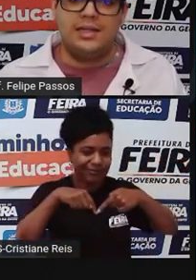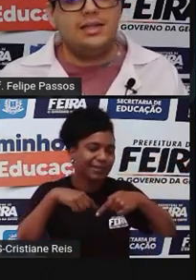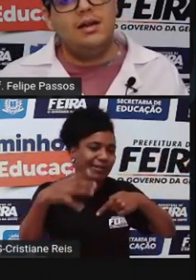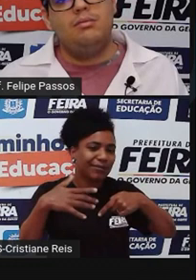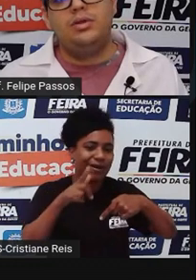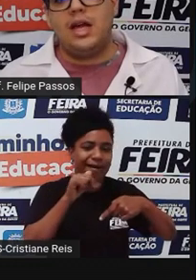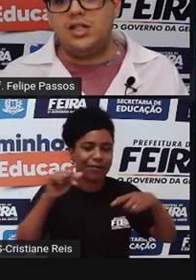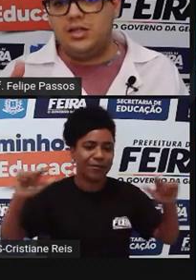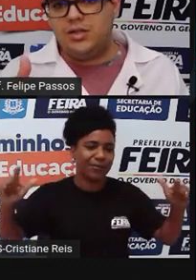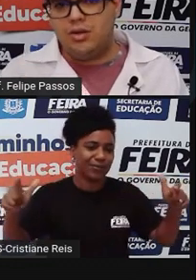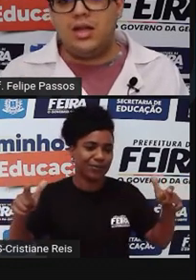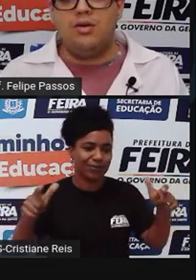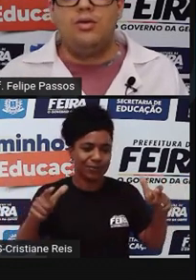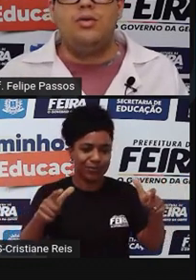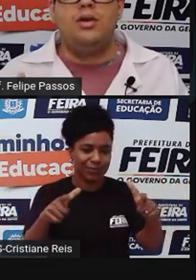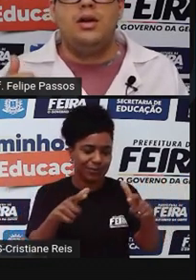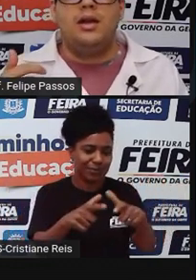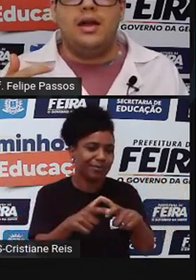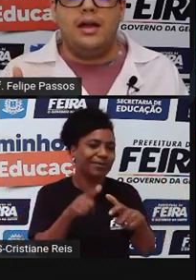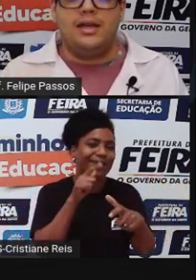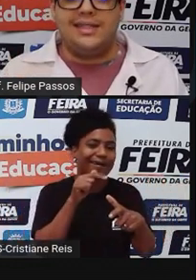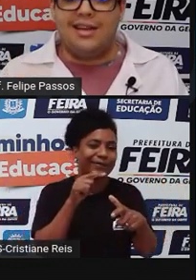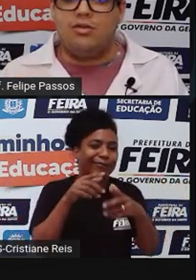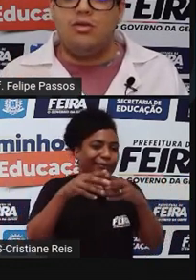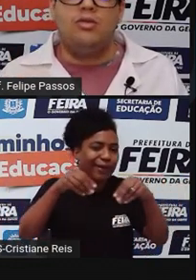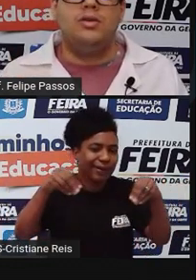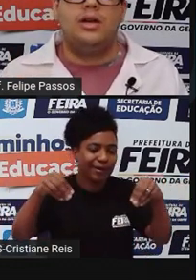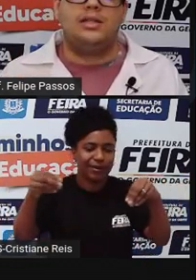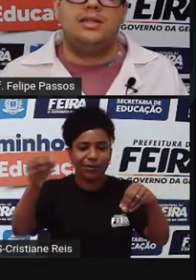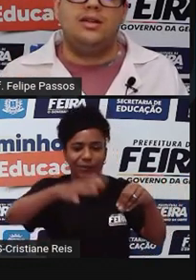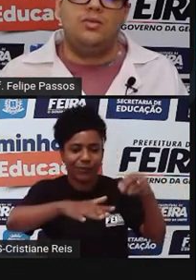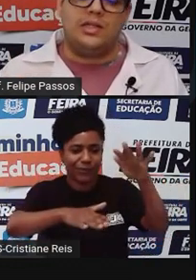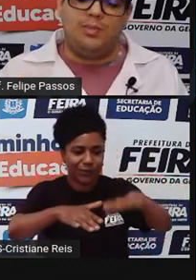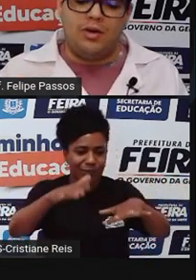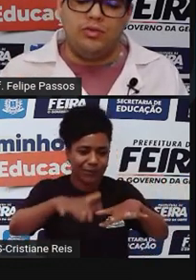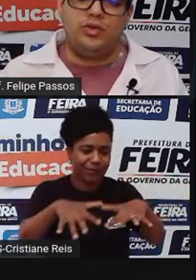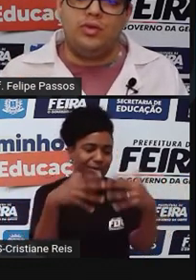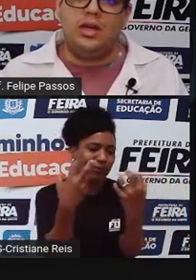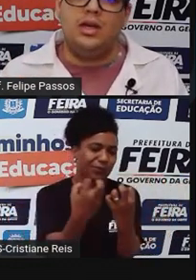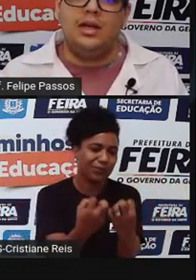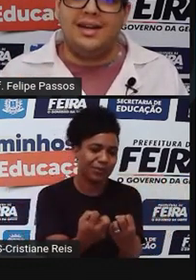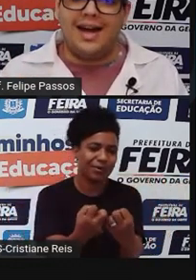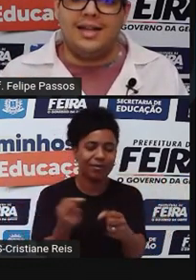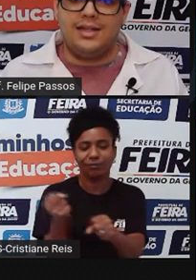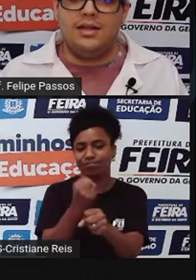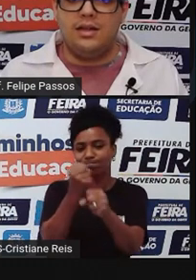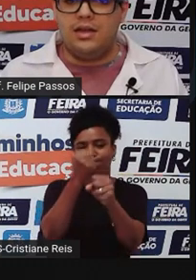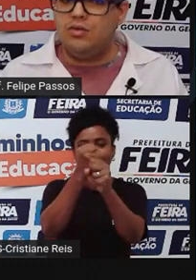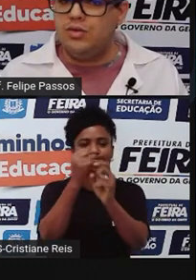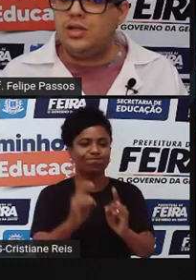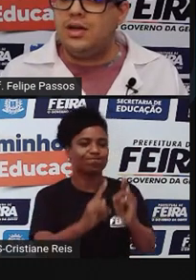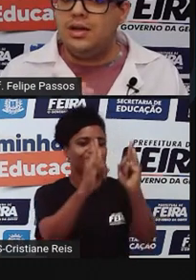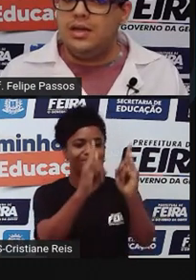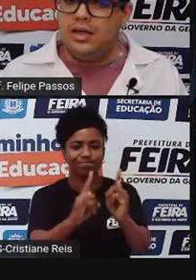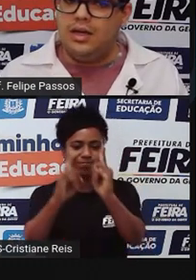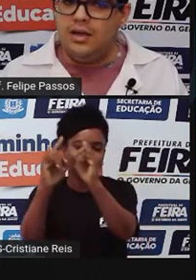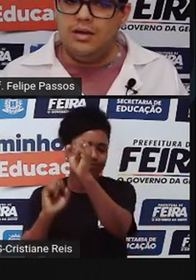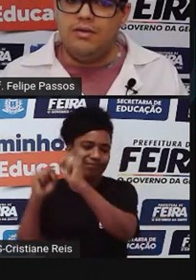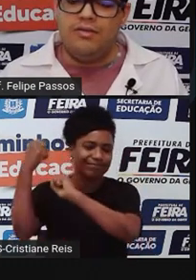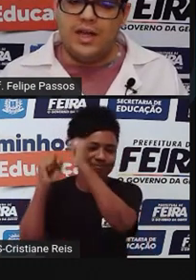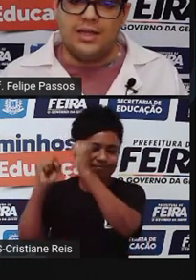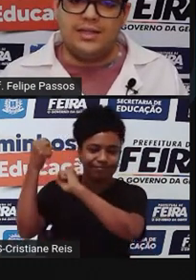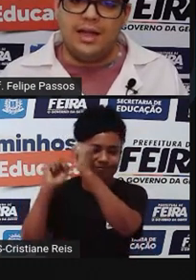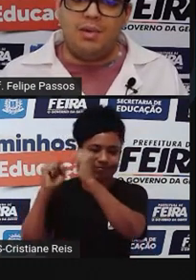passar das décadas o que a gente soterrou secou essas Lagoas tá construir casa indústria